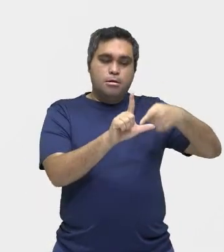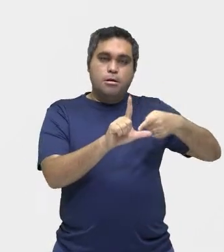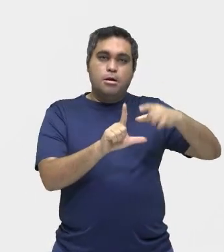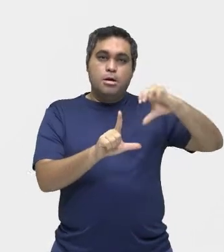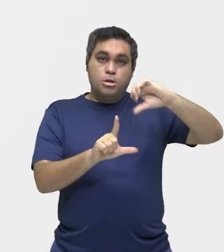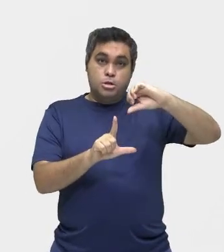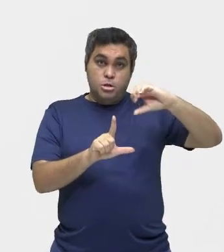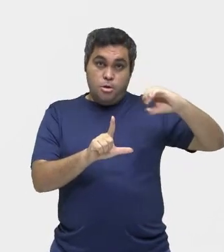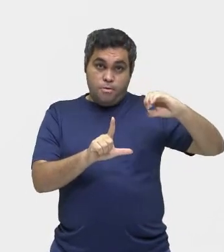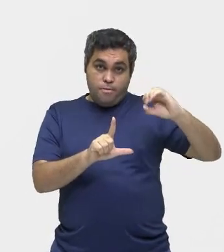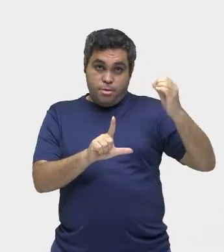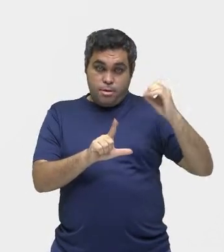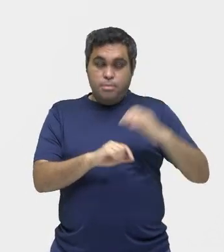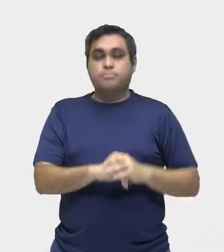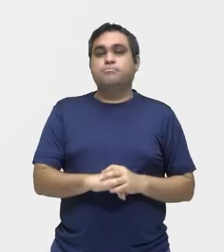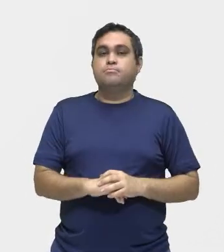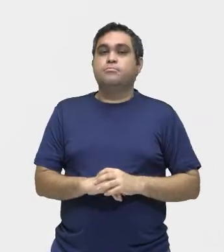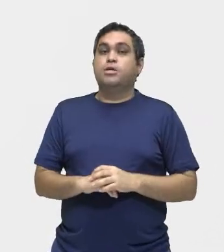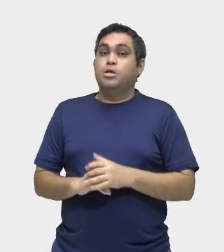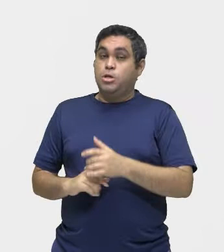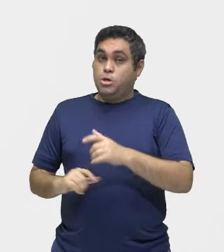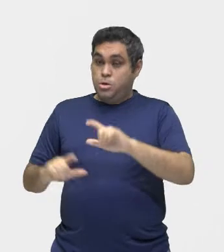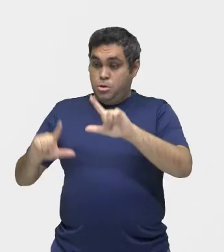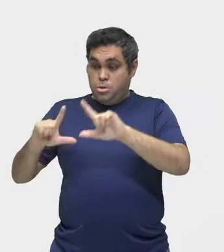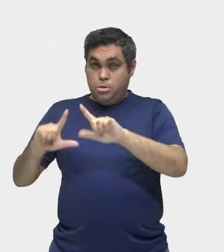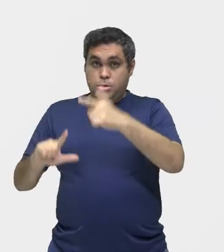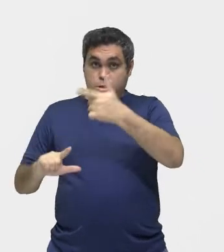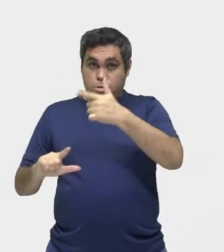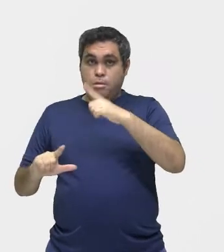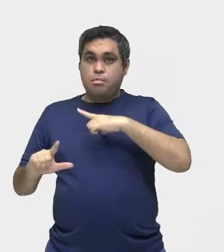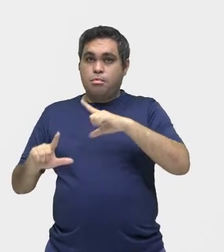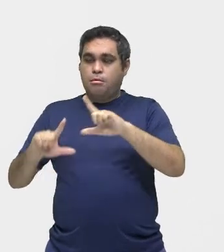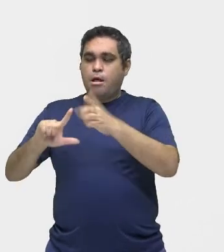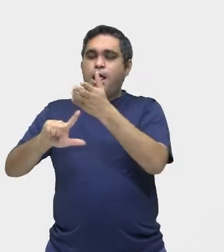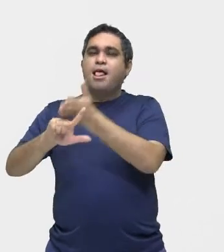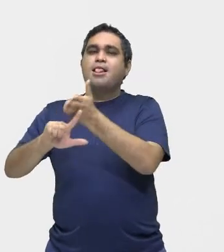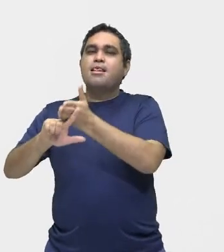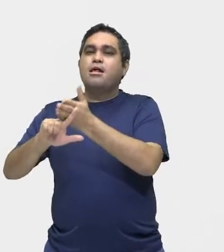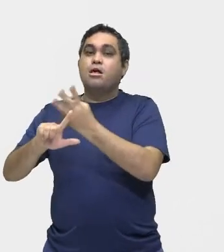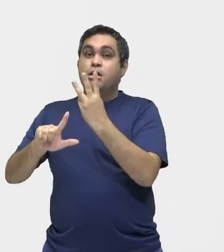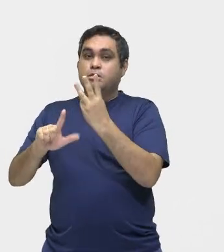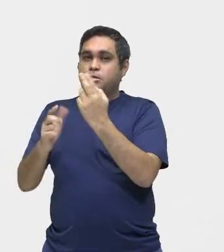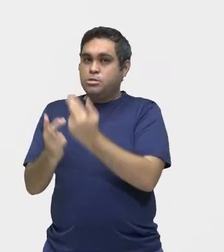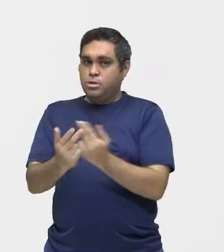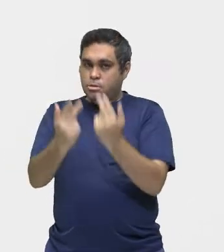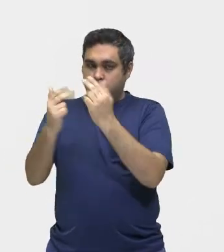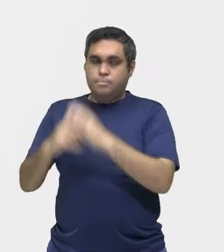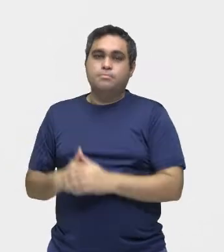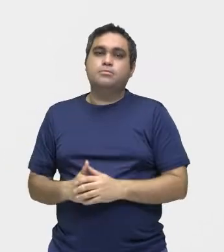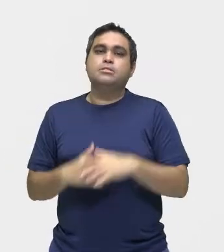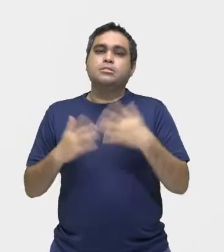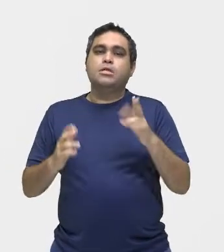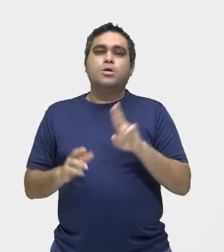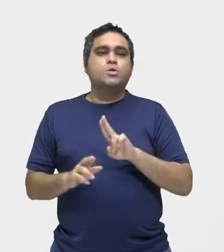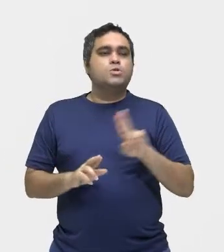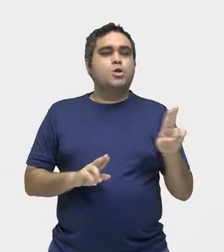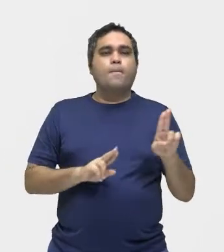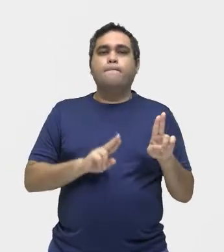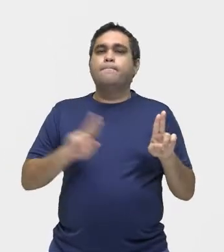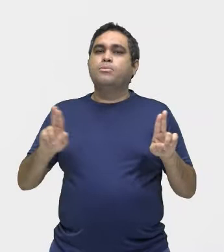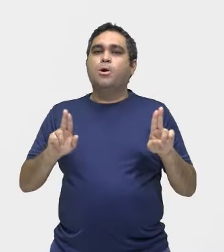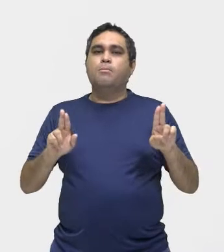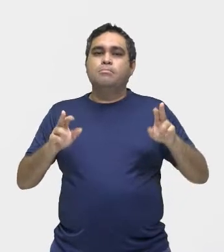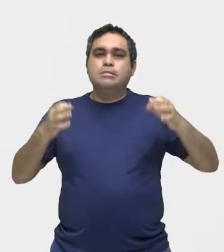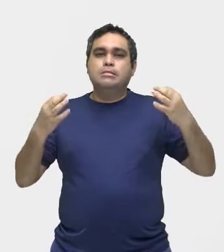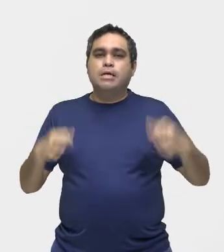e o segundo possui três lados iguais. As classificações respectivamente corretas para esses triângulos